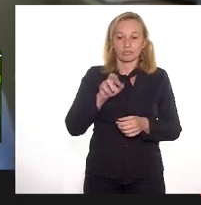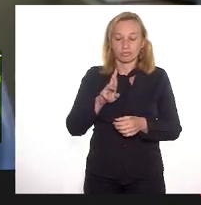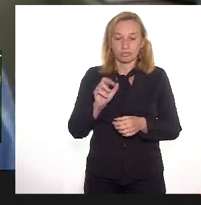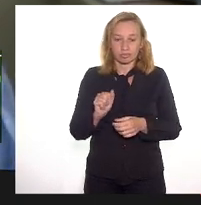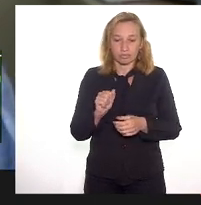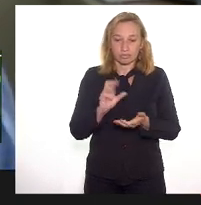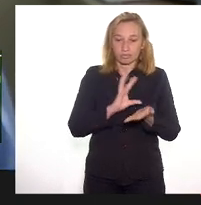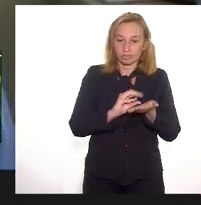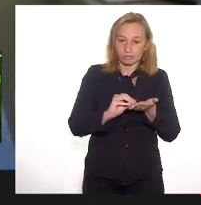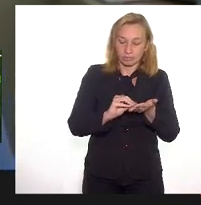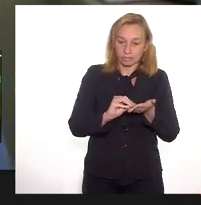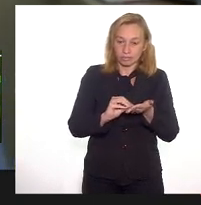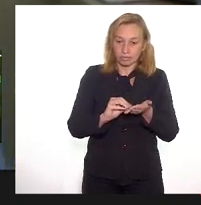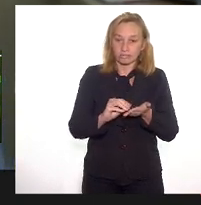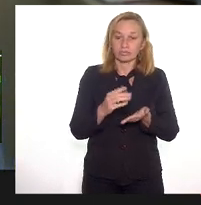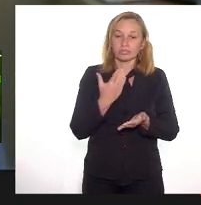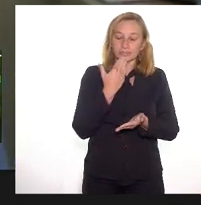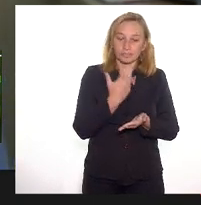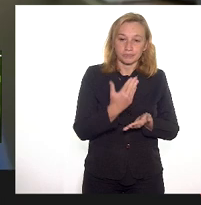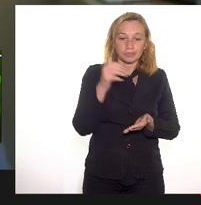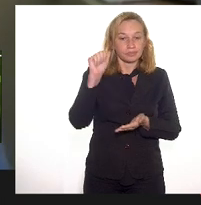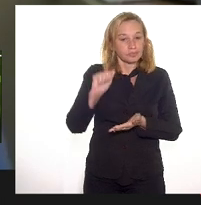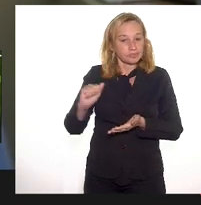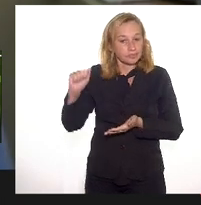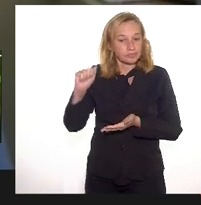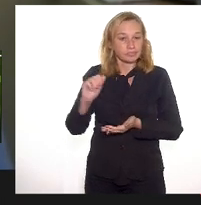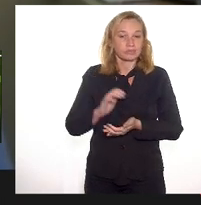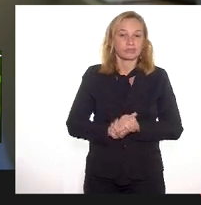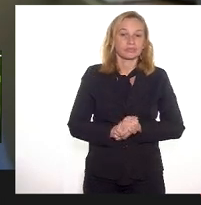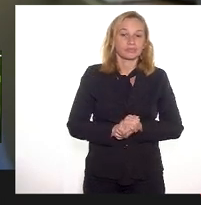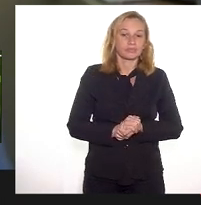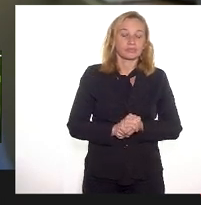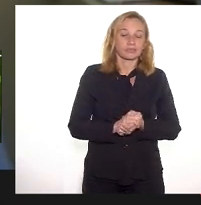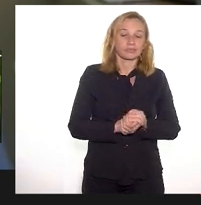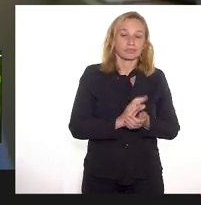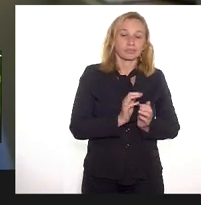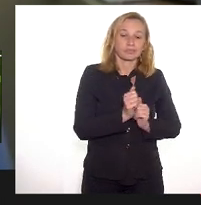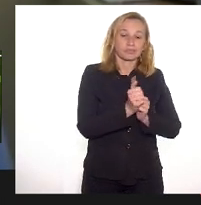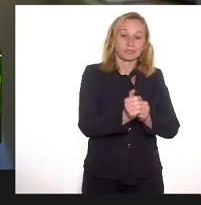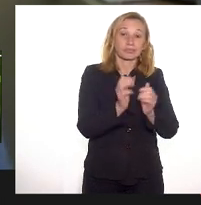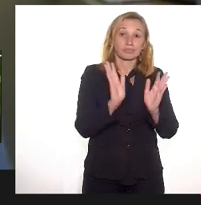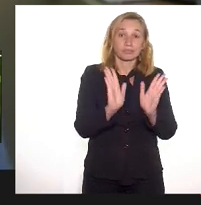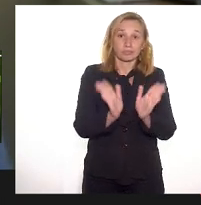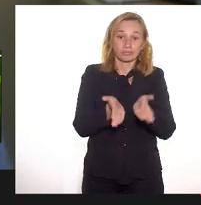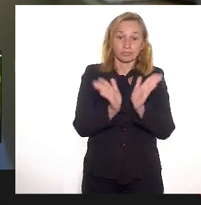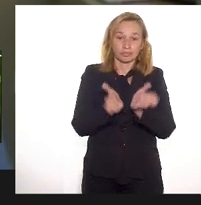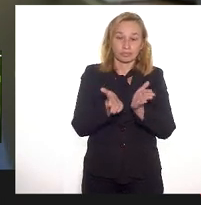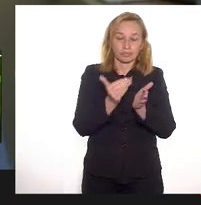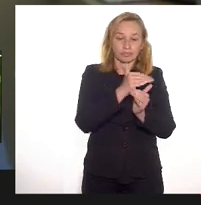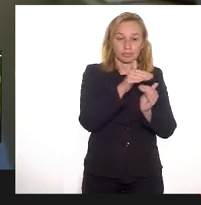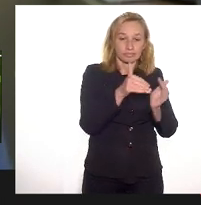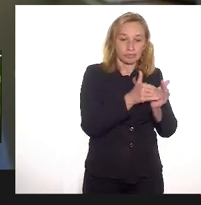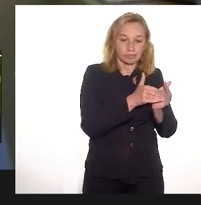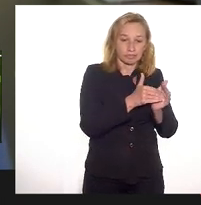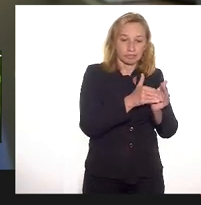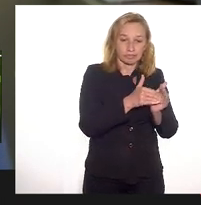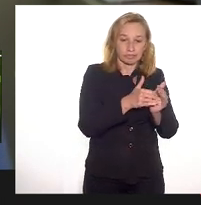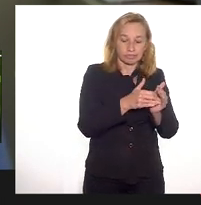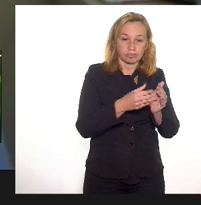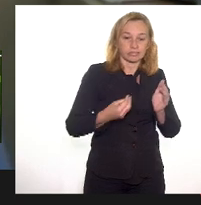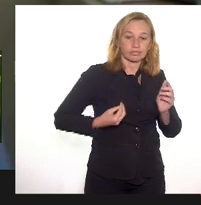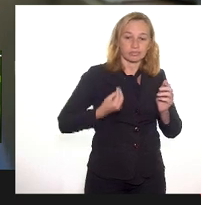ata, pedir a assessoria que encaminhe ainda hoje para todos os